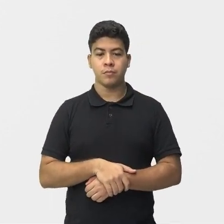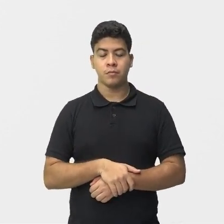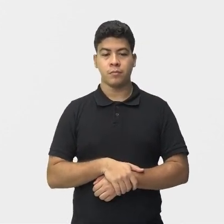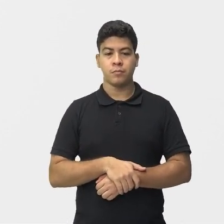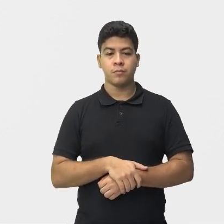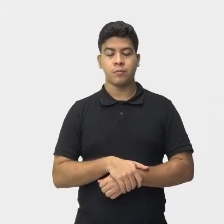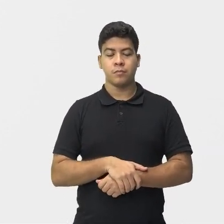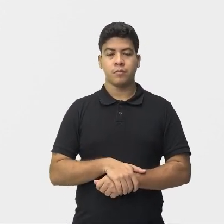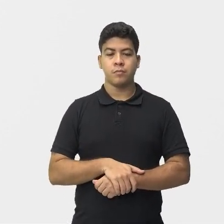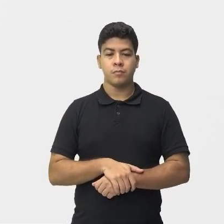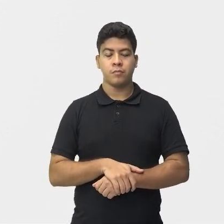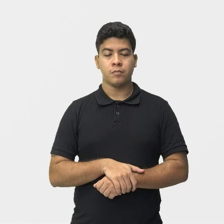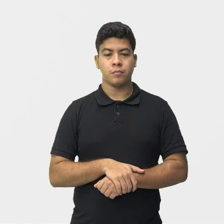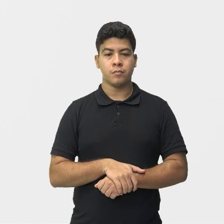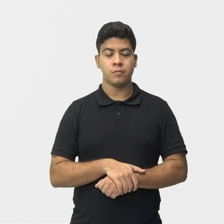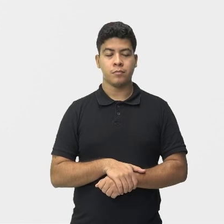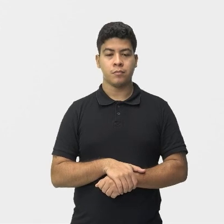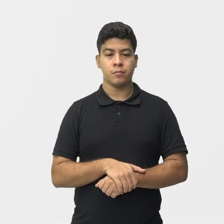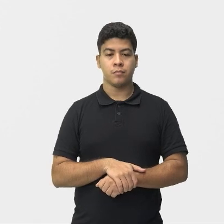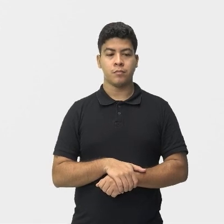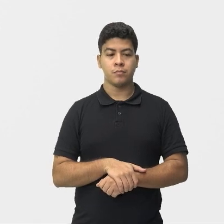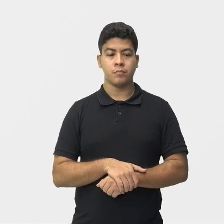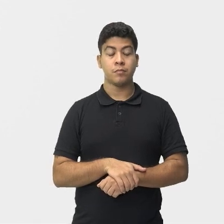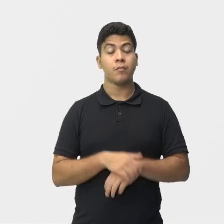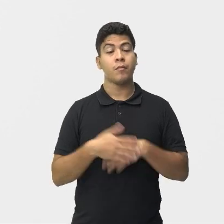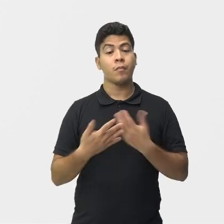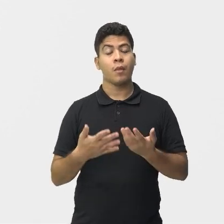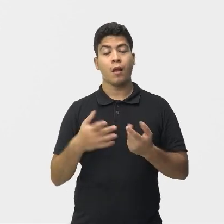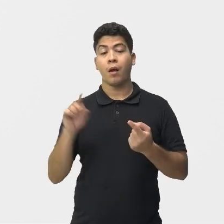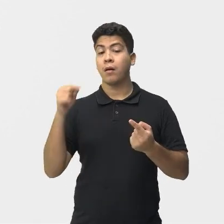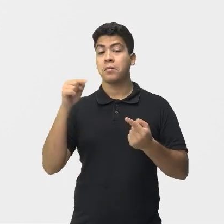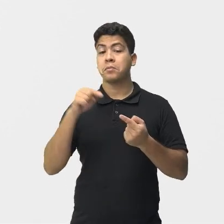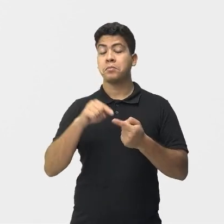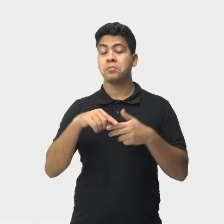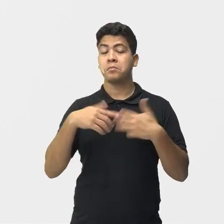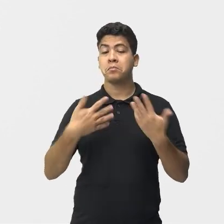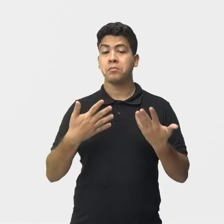é o Pascal, que também é a unidade de pressão.